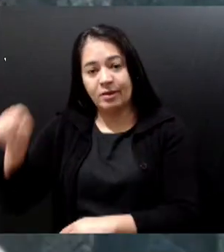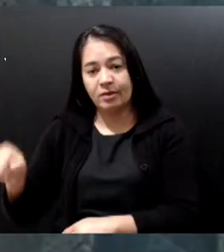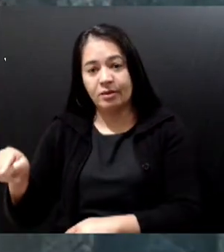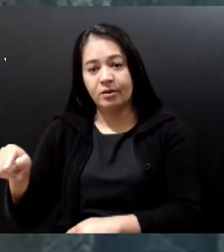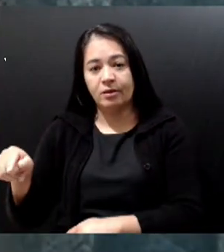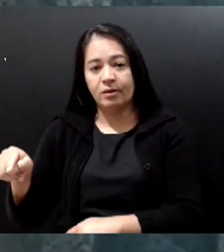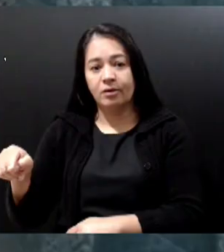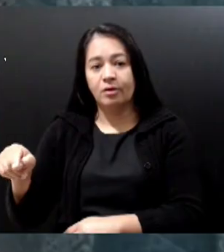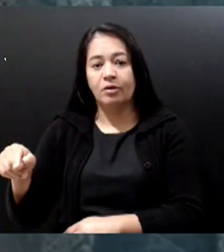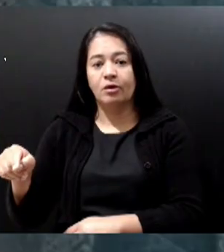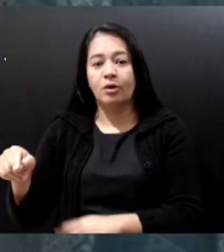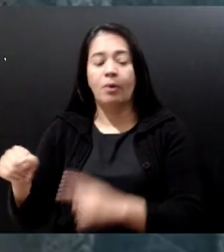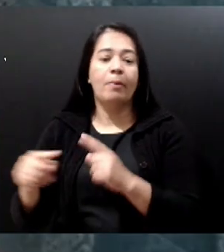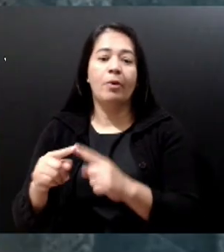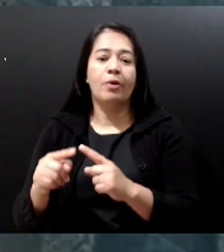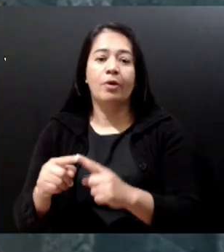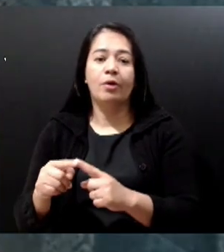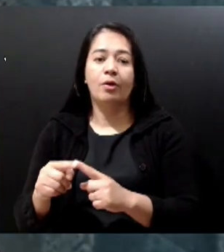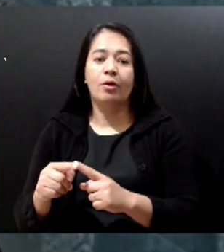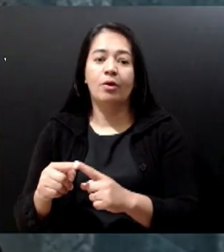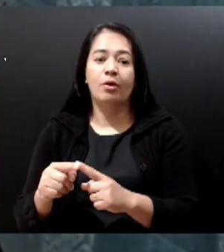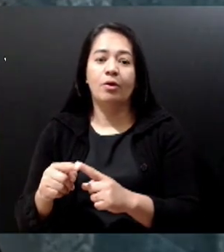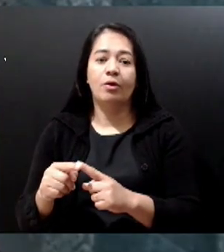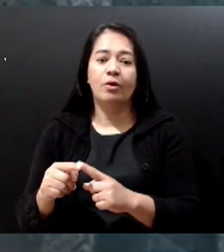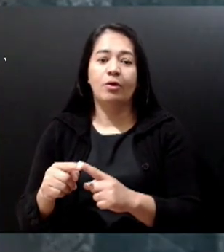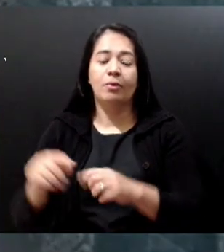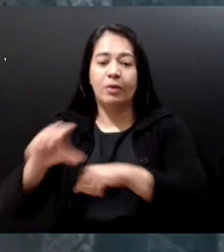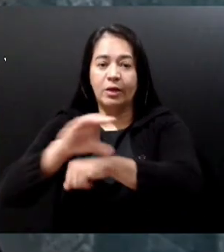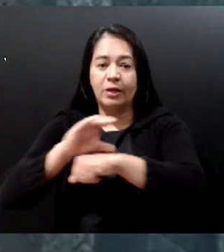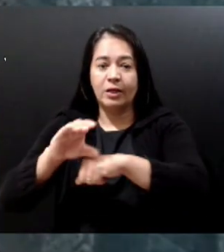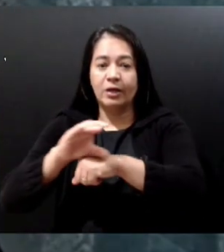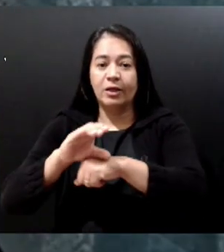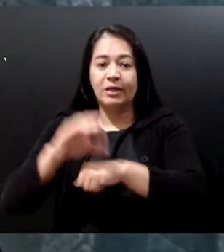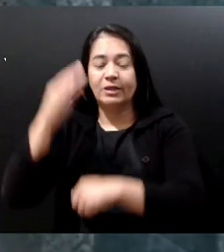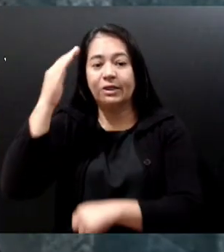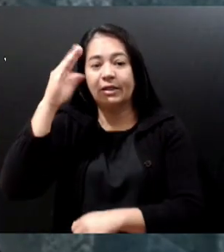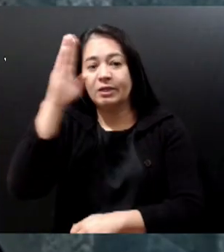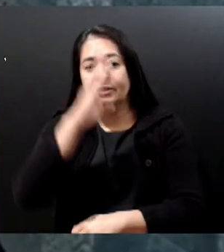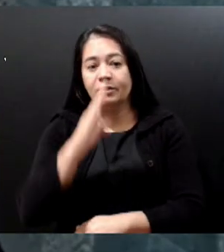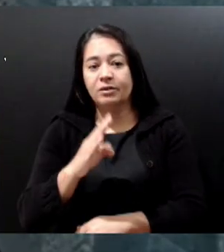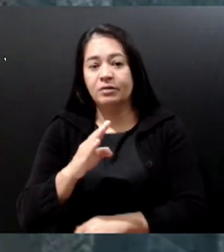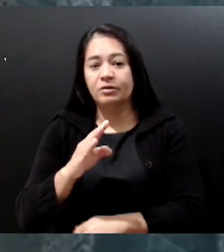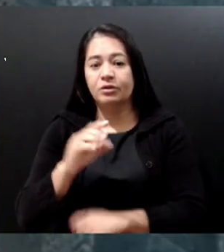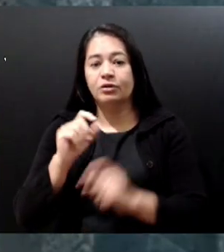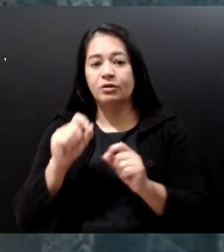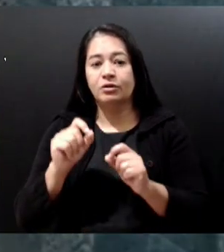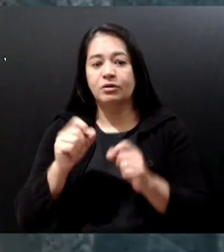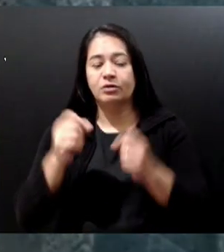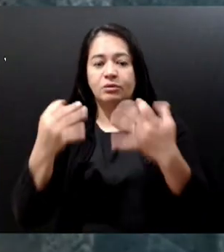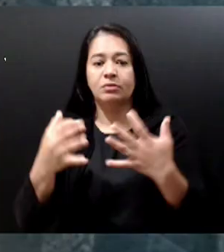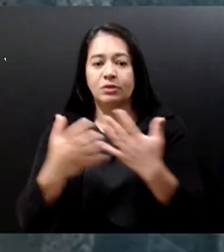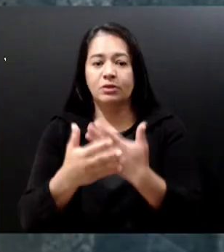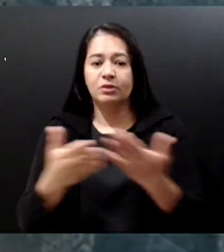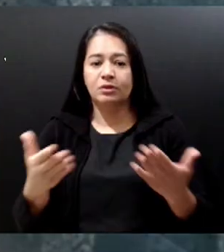Porque a Constituição brasileira expressamente diz que você não pode ser